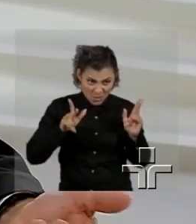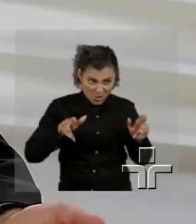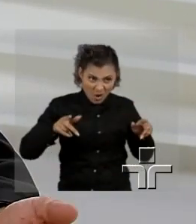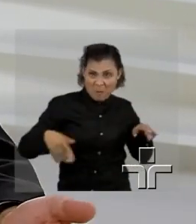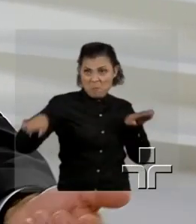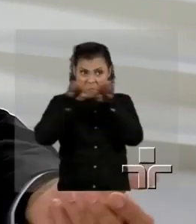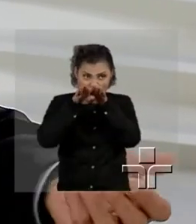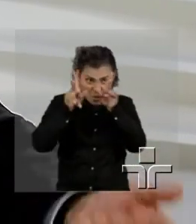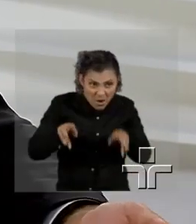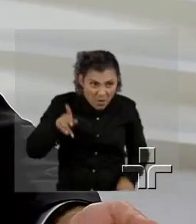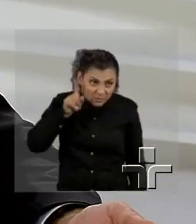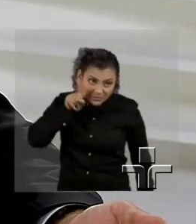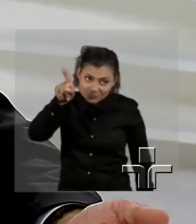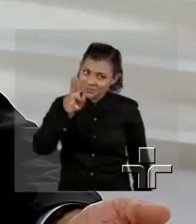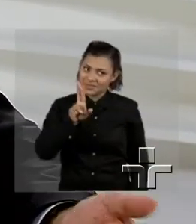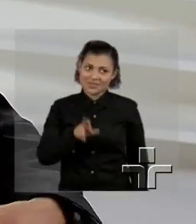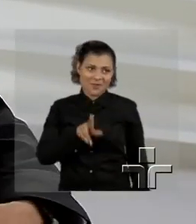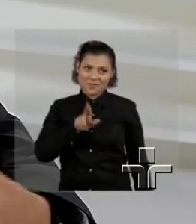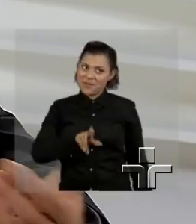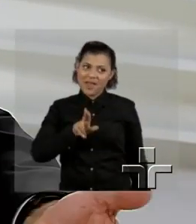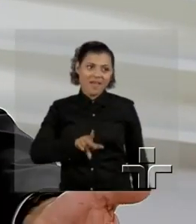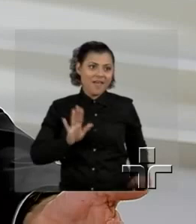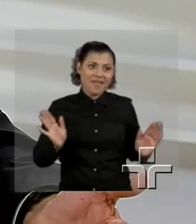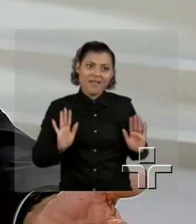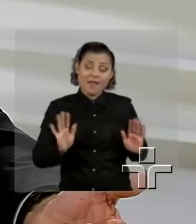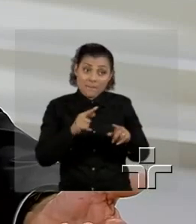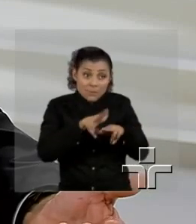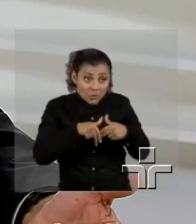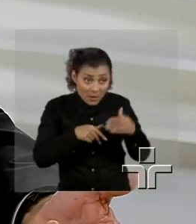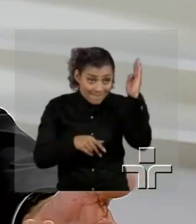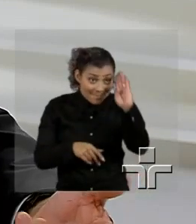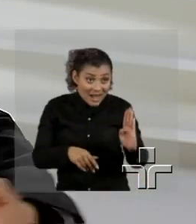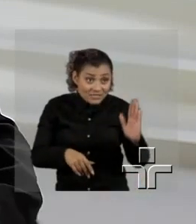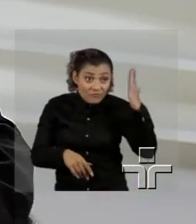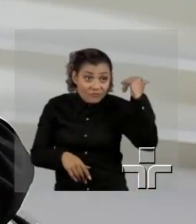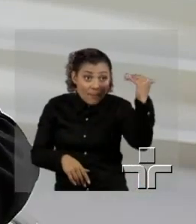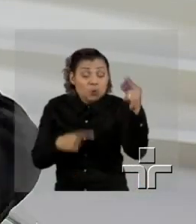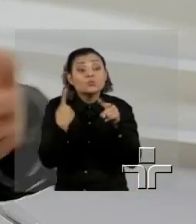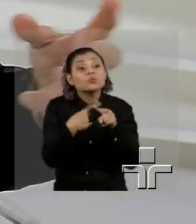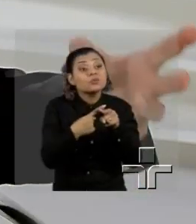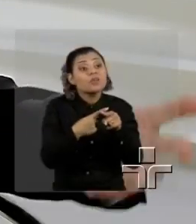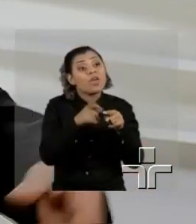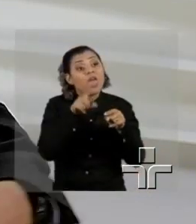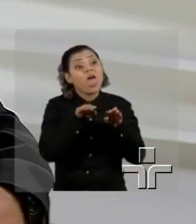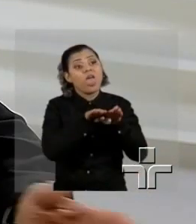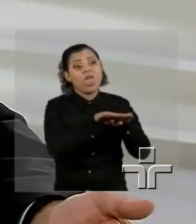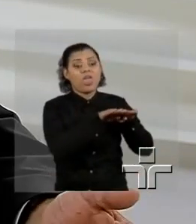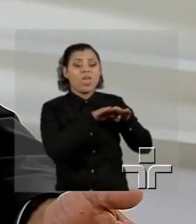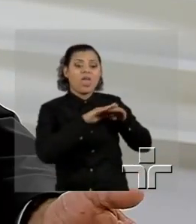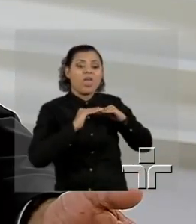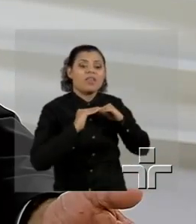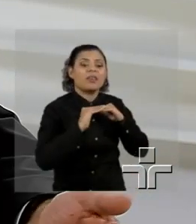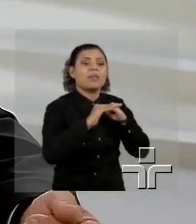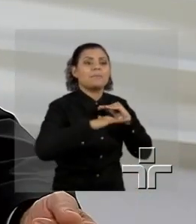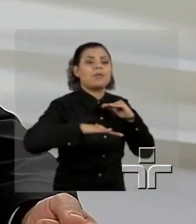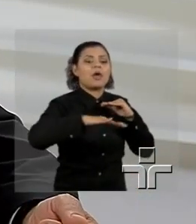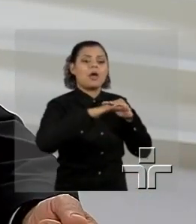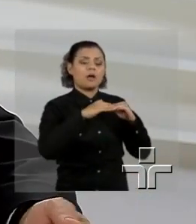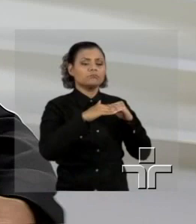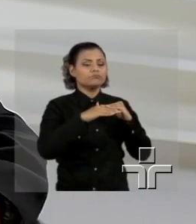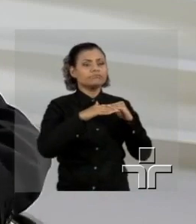política internacional. Né? Eu passei um ano nos Estados Unidos exatamente nesse nível de política e estratégia. Os Estados Unidos, eles são um